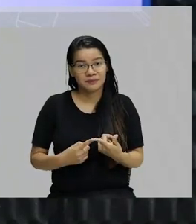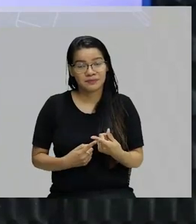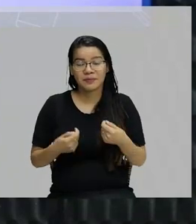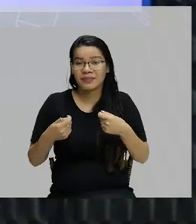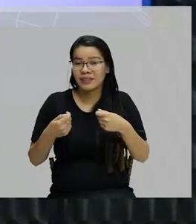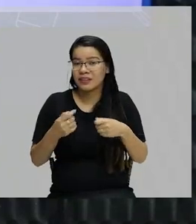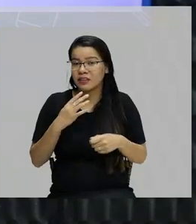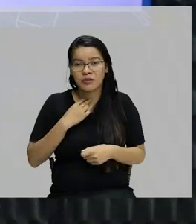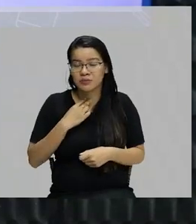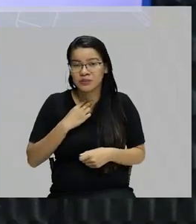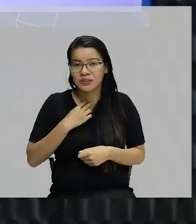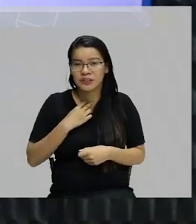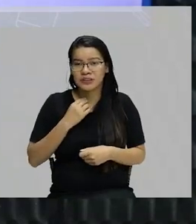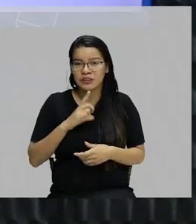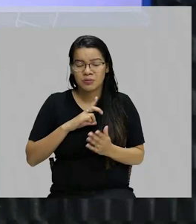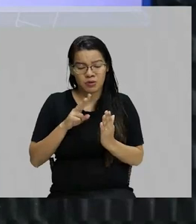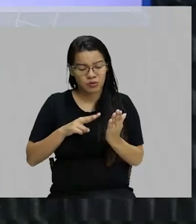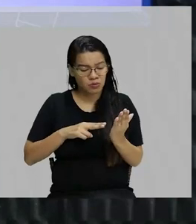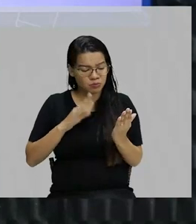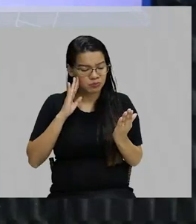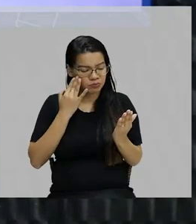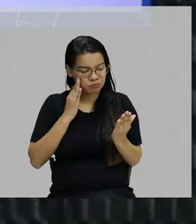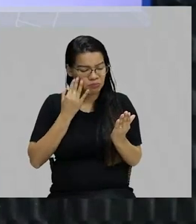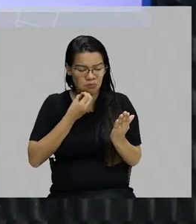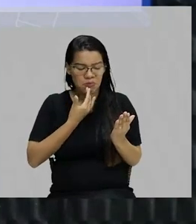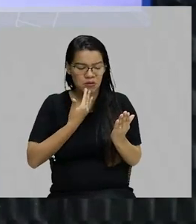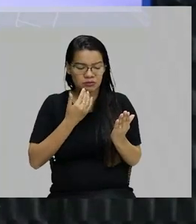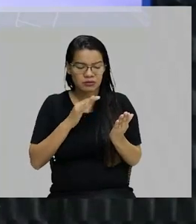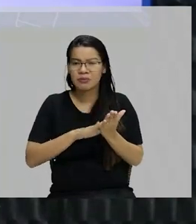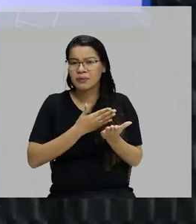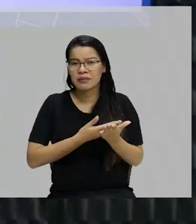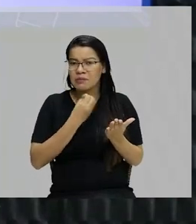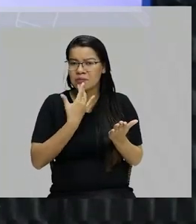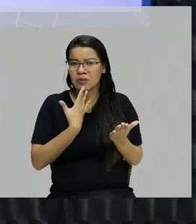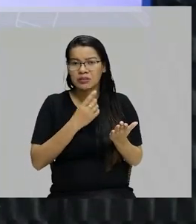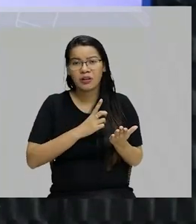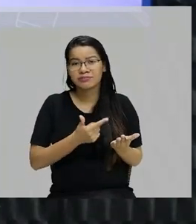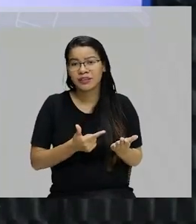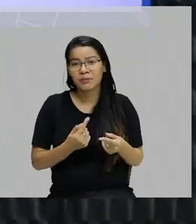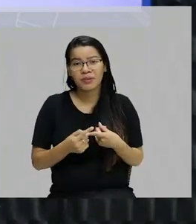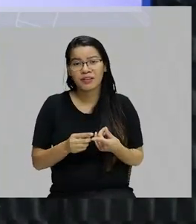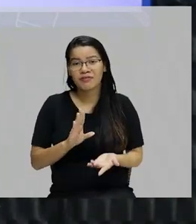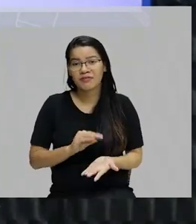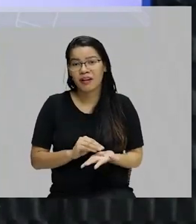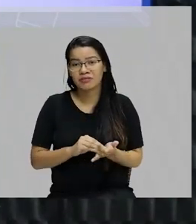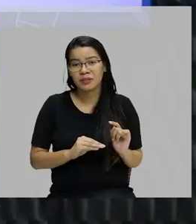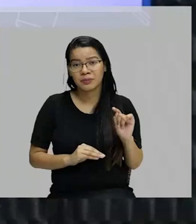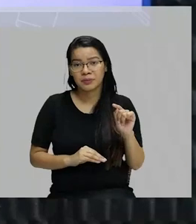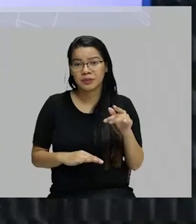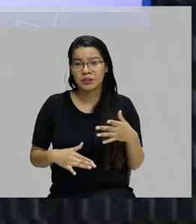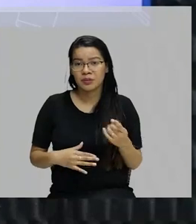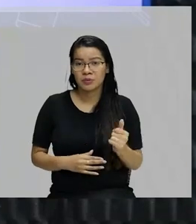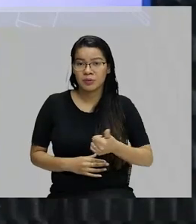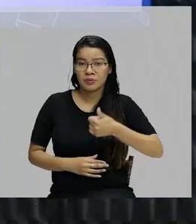melhor seria impossível uma interpretação melhor desse texto visto que ele não tem pontuação então o primeiro sinal de